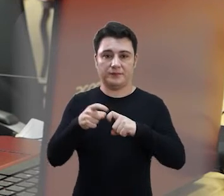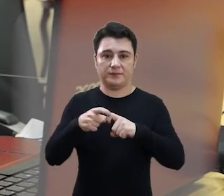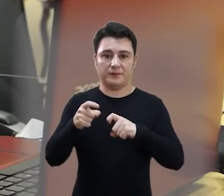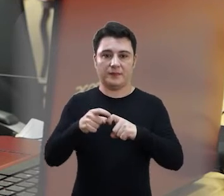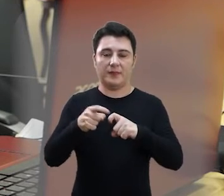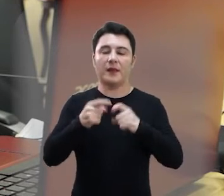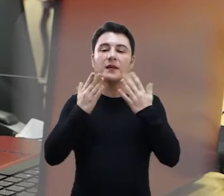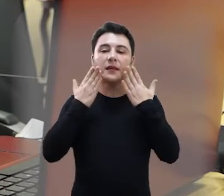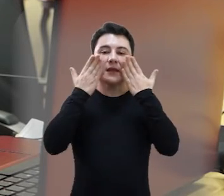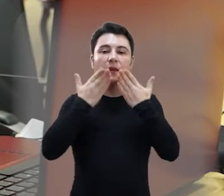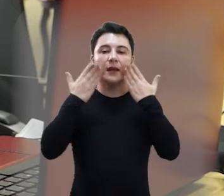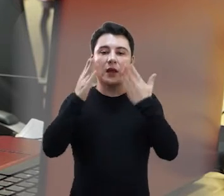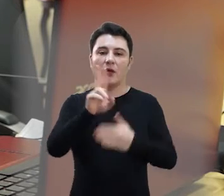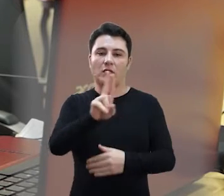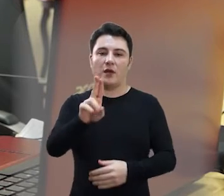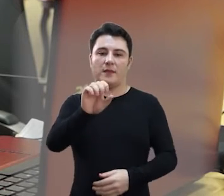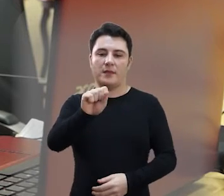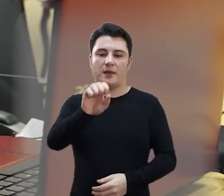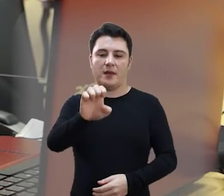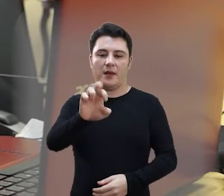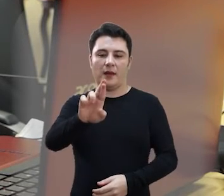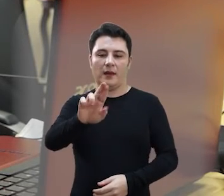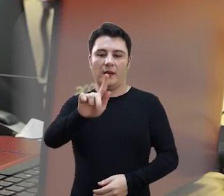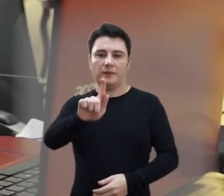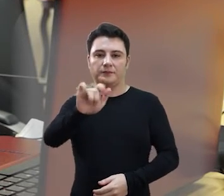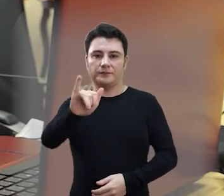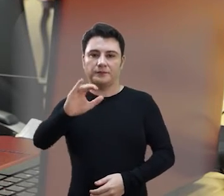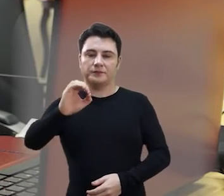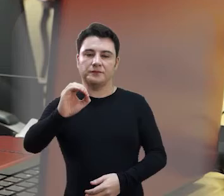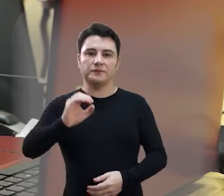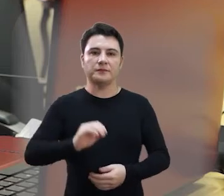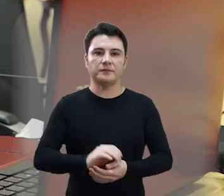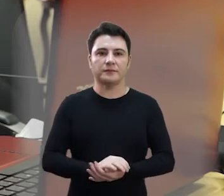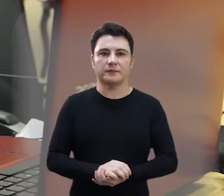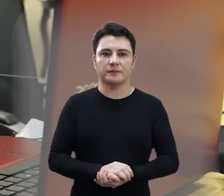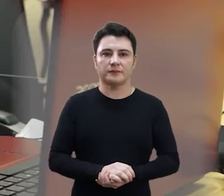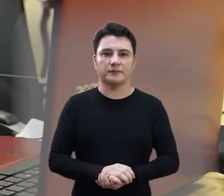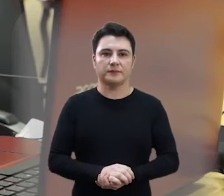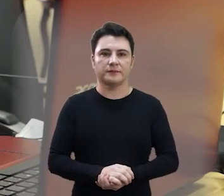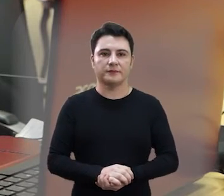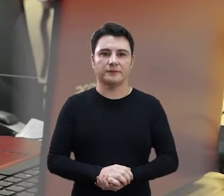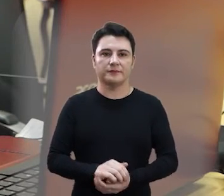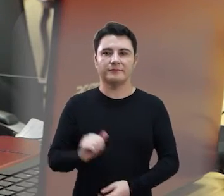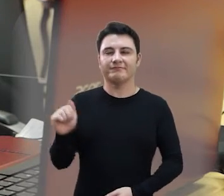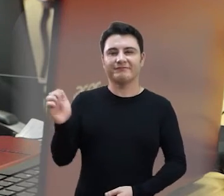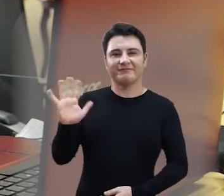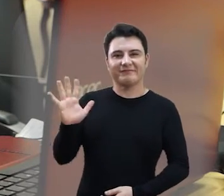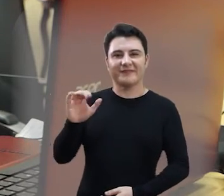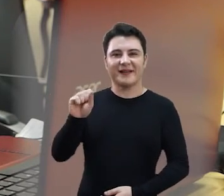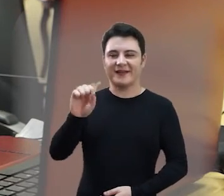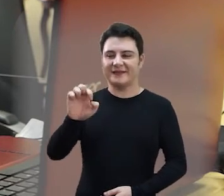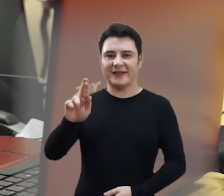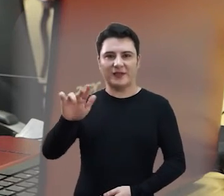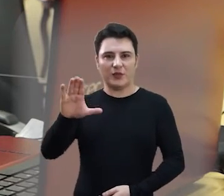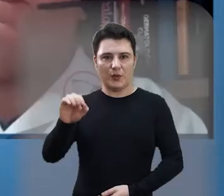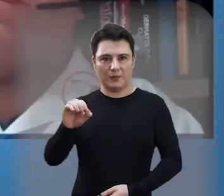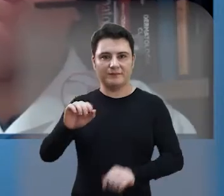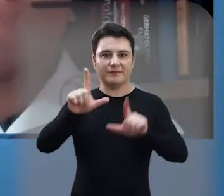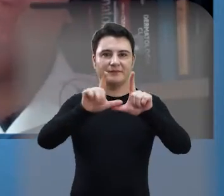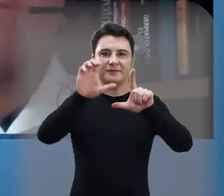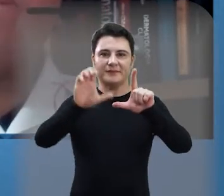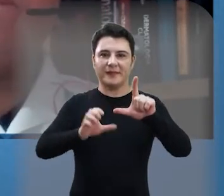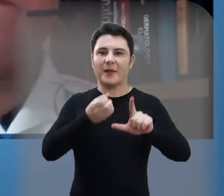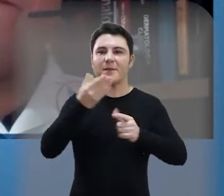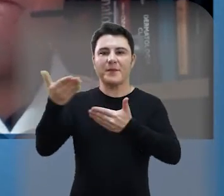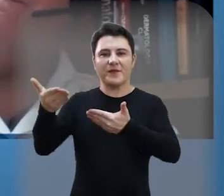assunto, hoje nós vamos conversar com o médico dermatologista Sérgio Delor. Olá, doutor Sérgio, seja